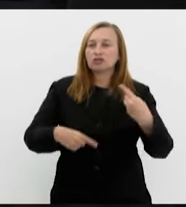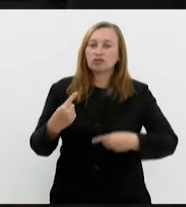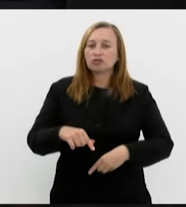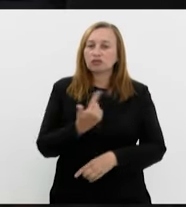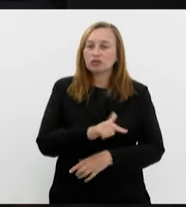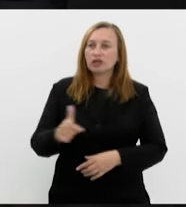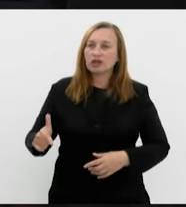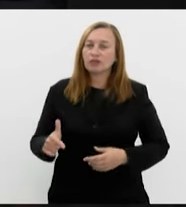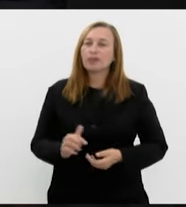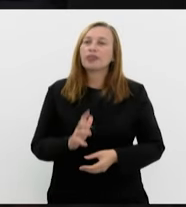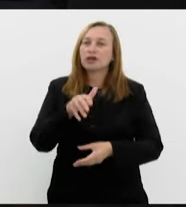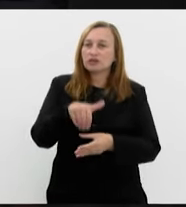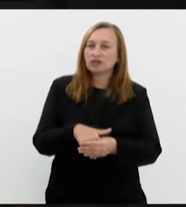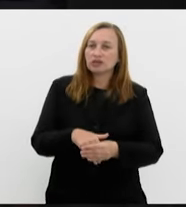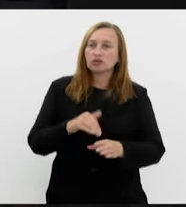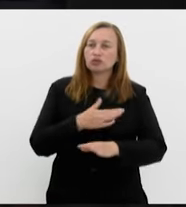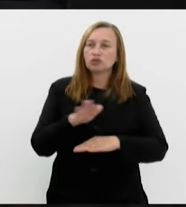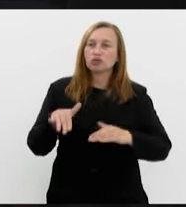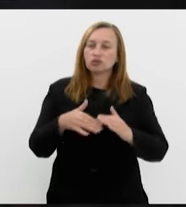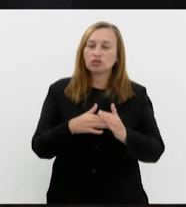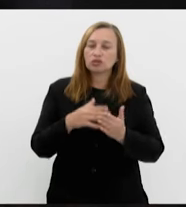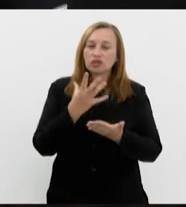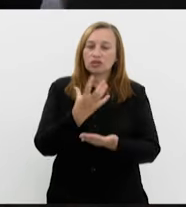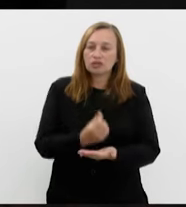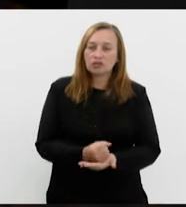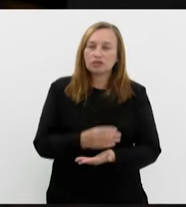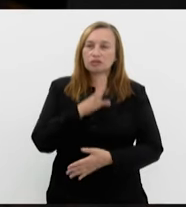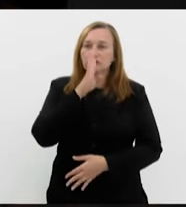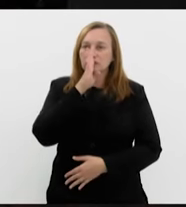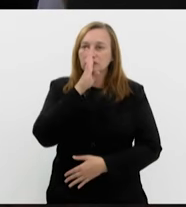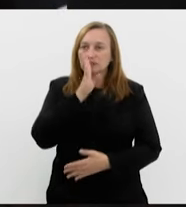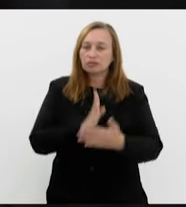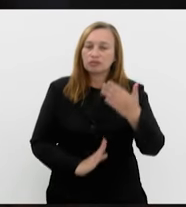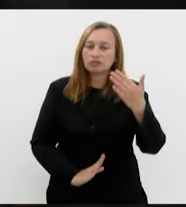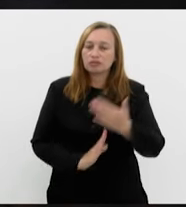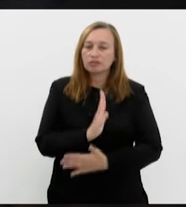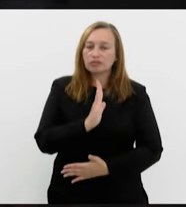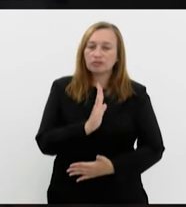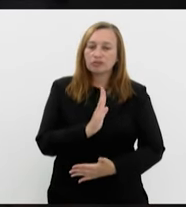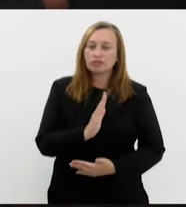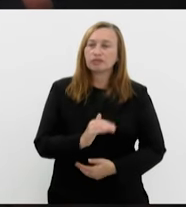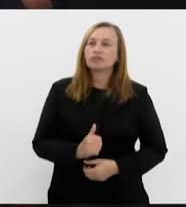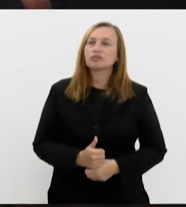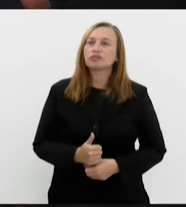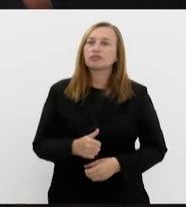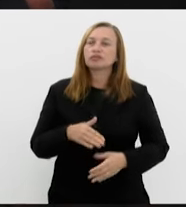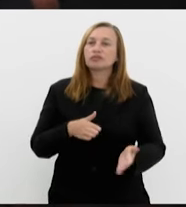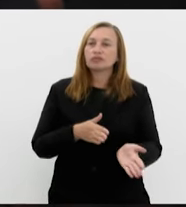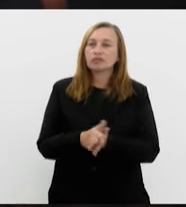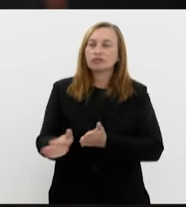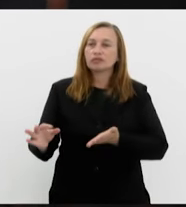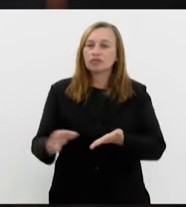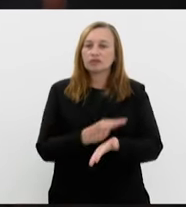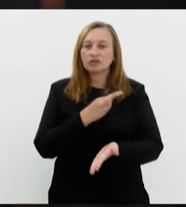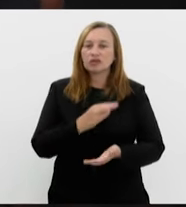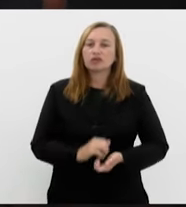encerrada a discussão. Em votação, senhores que aprovam, permaneçam como estão. Aprovado, vai a